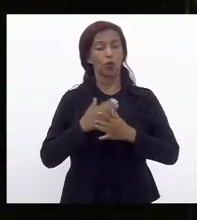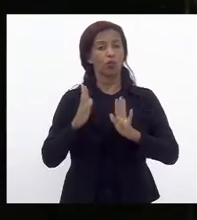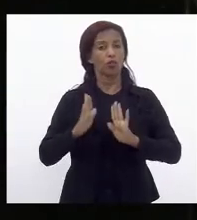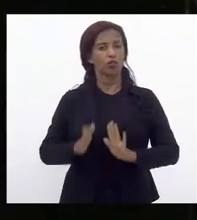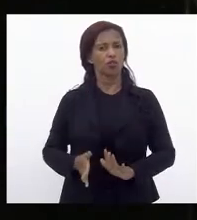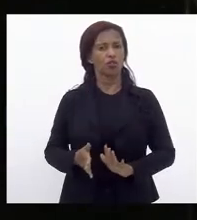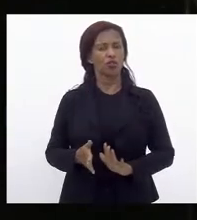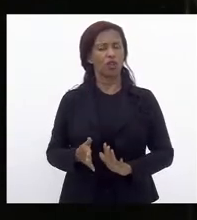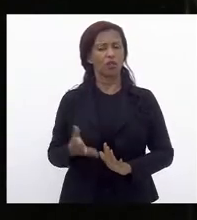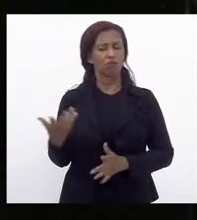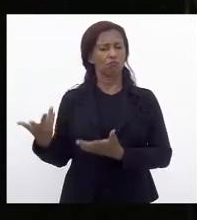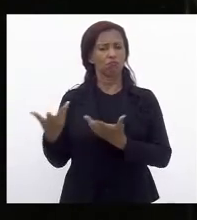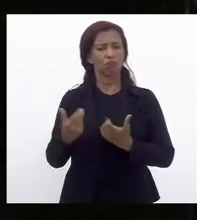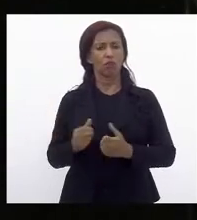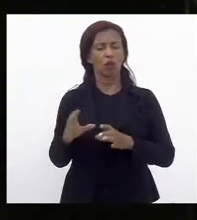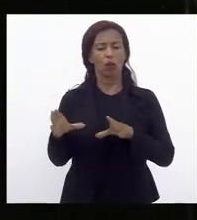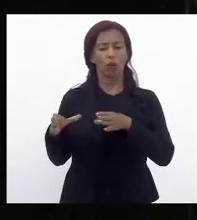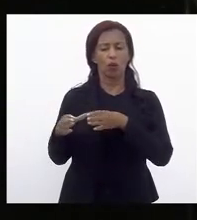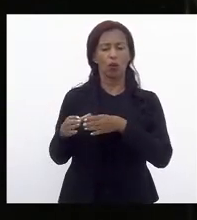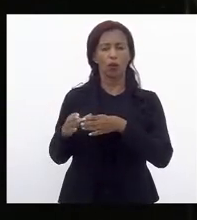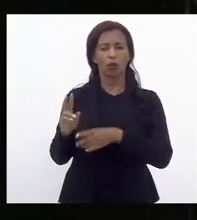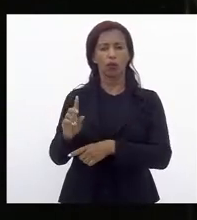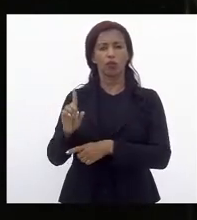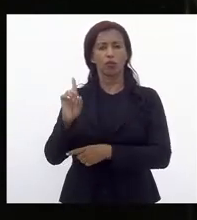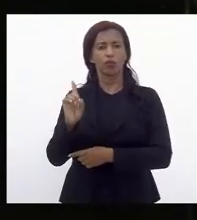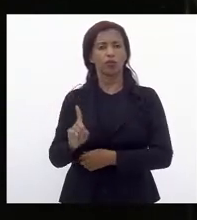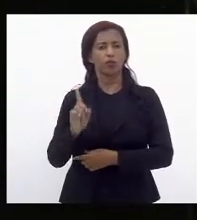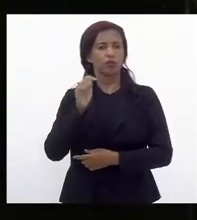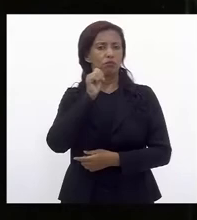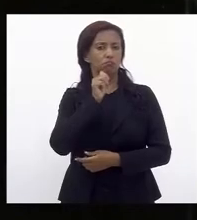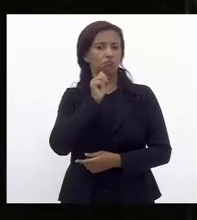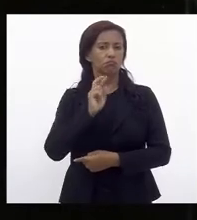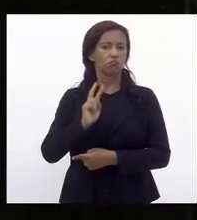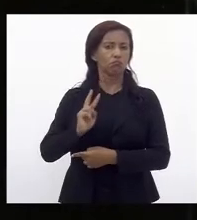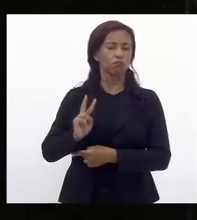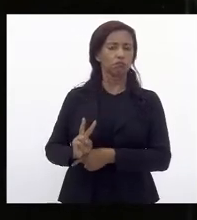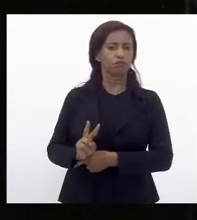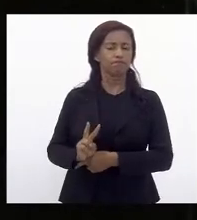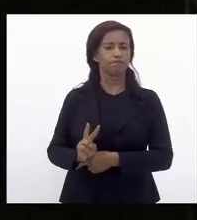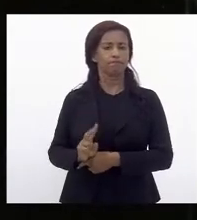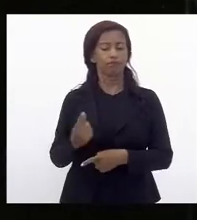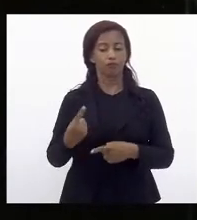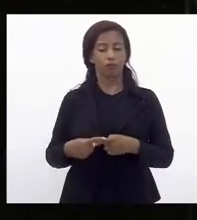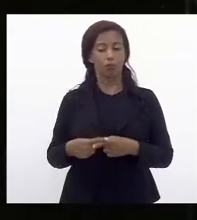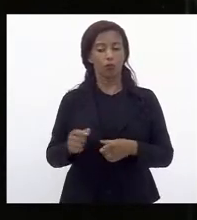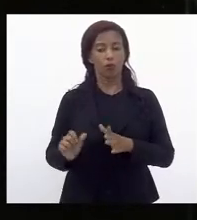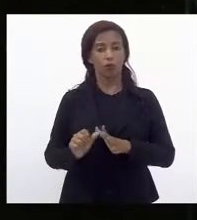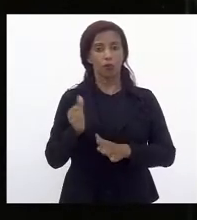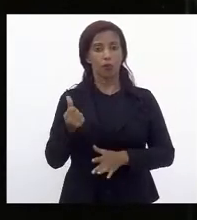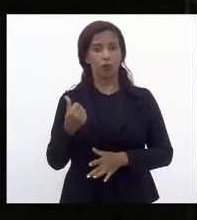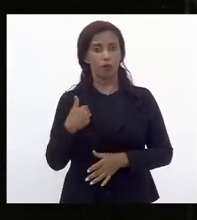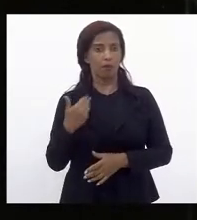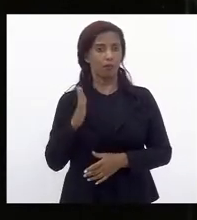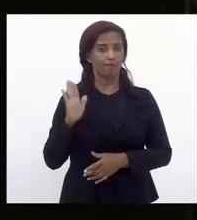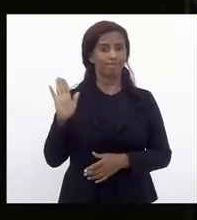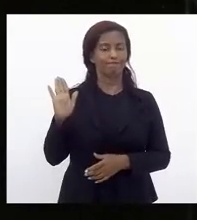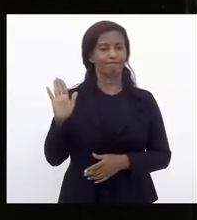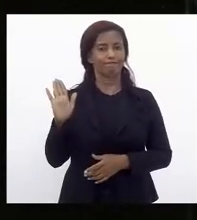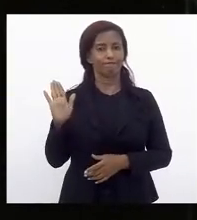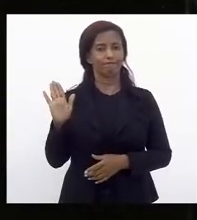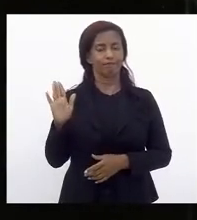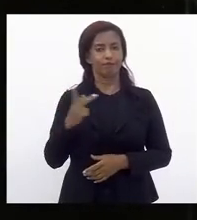estava assumindo a Comissão de Defesa dos Direitos da Mulher, porque no meu primeiro mandato